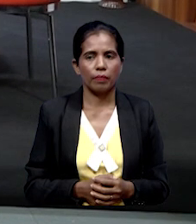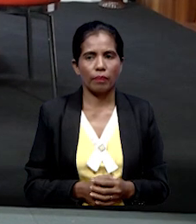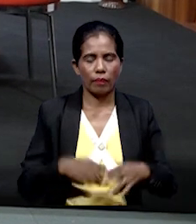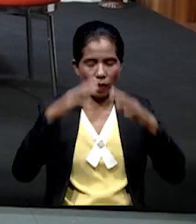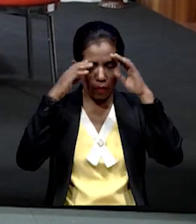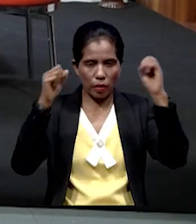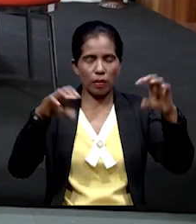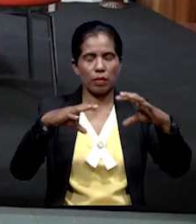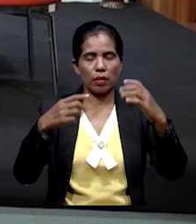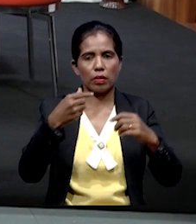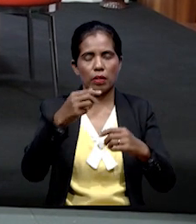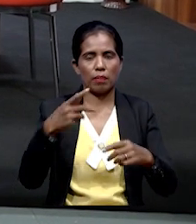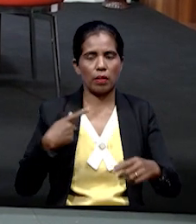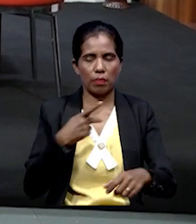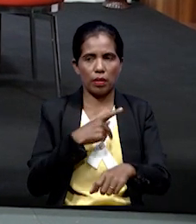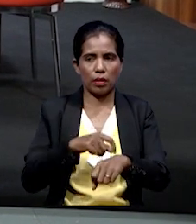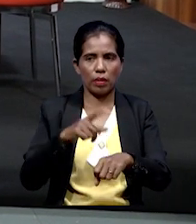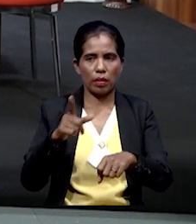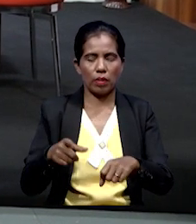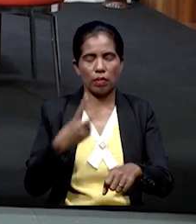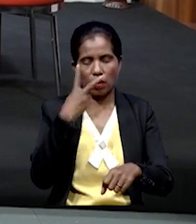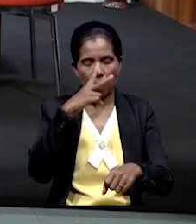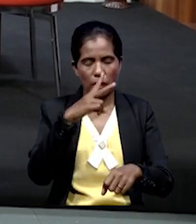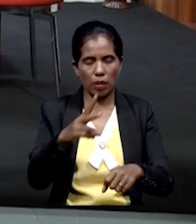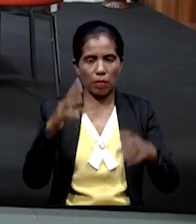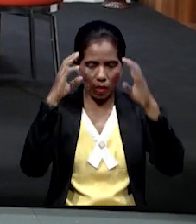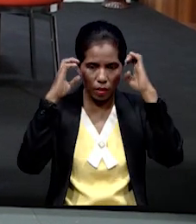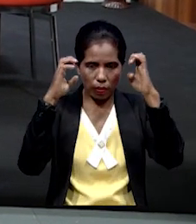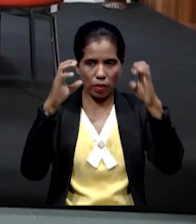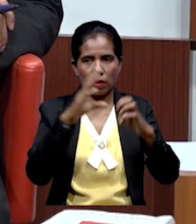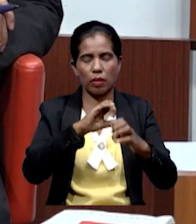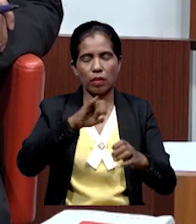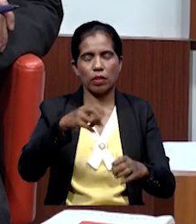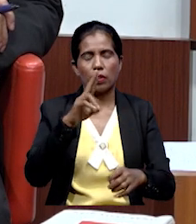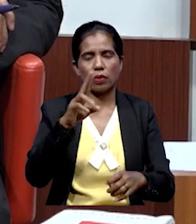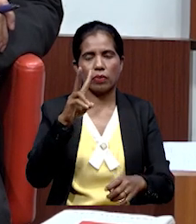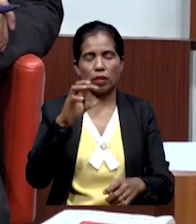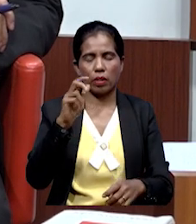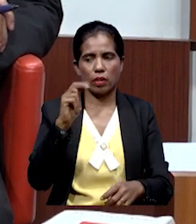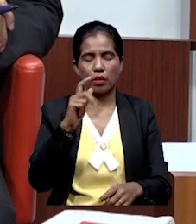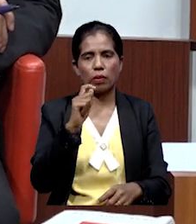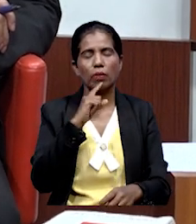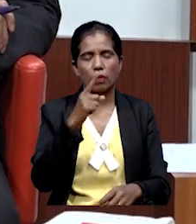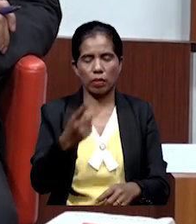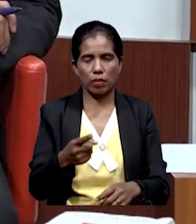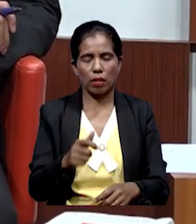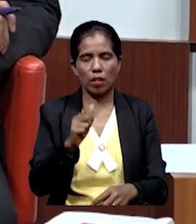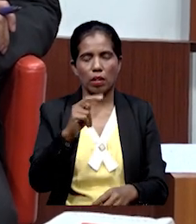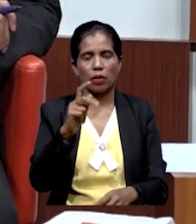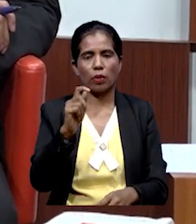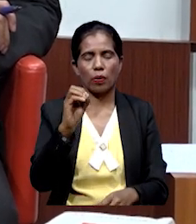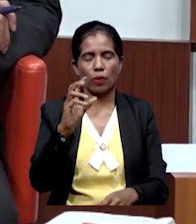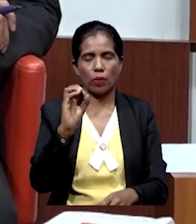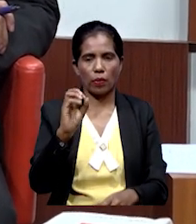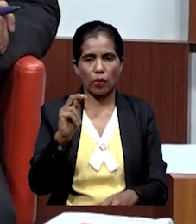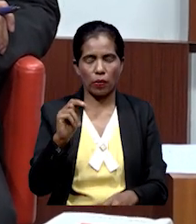Presidente da Comissão Jigué, Parlamento Nacional, Nebe trata do assunto educação, juventude e cultura no Cidadania António Verdial.